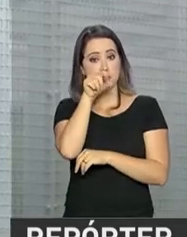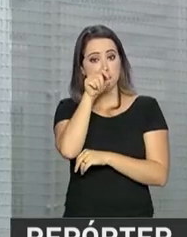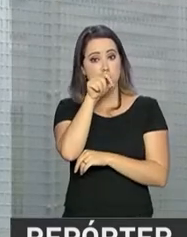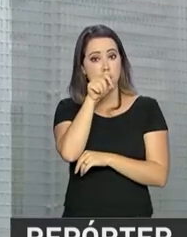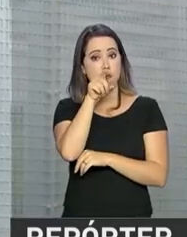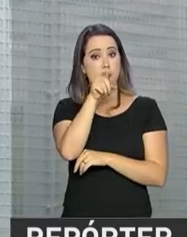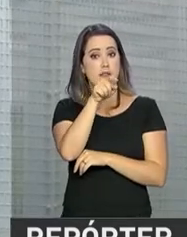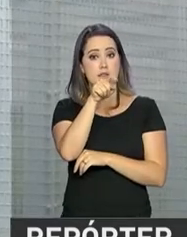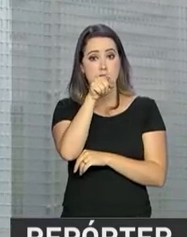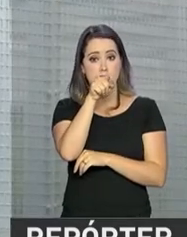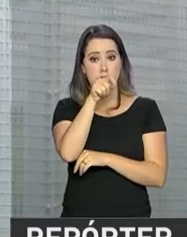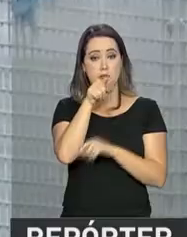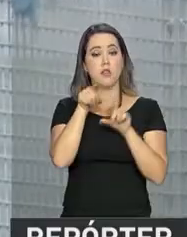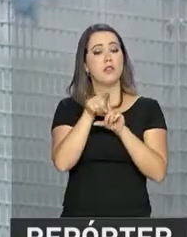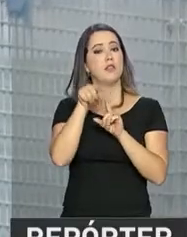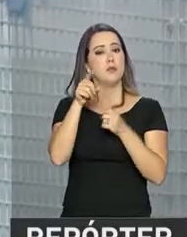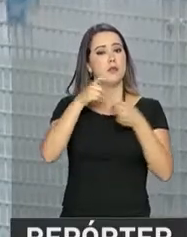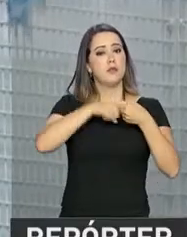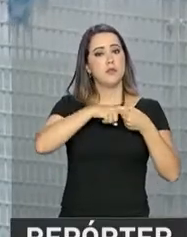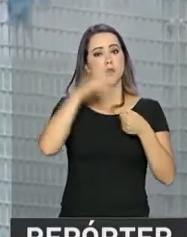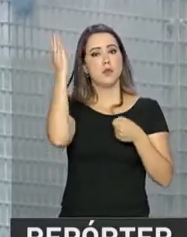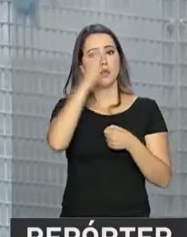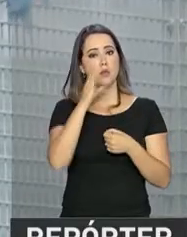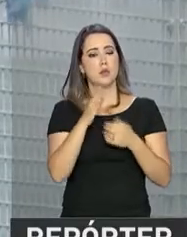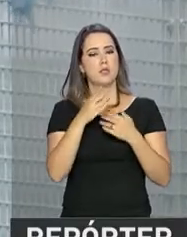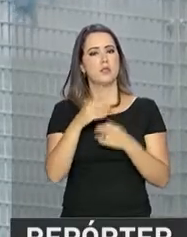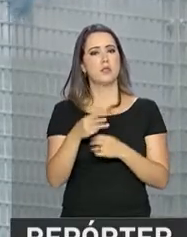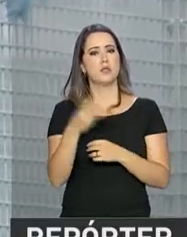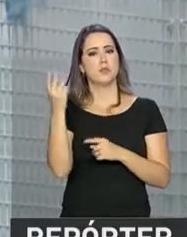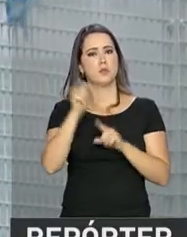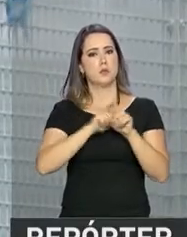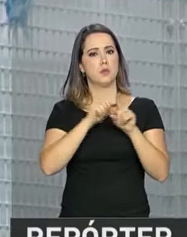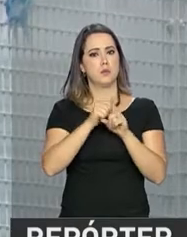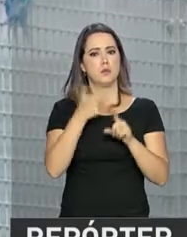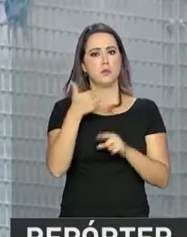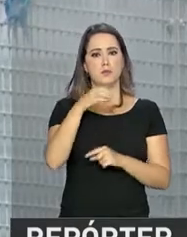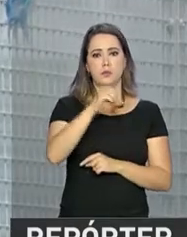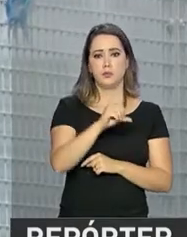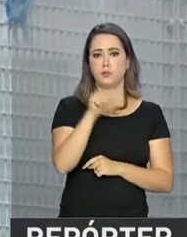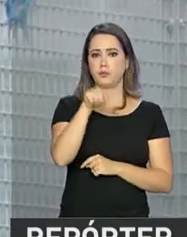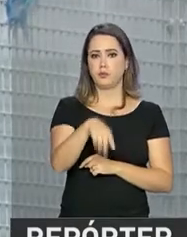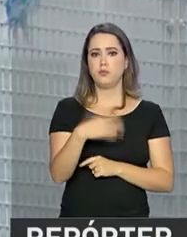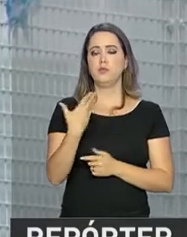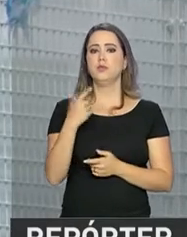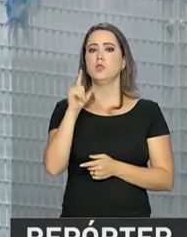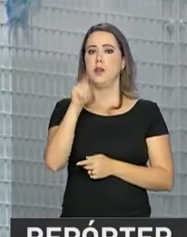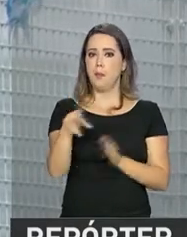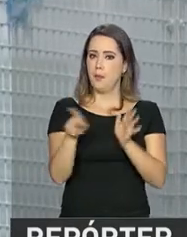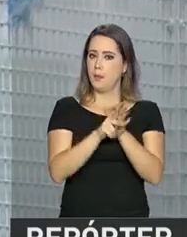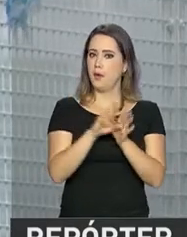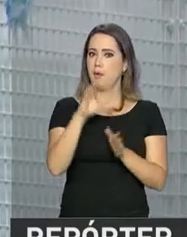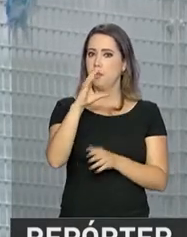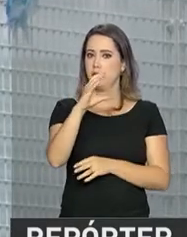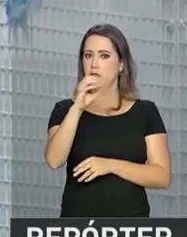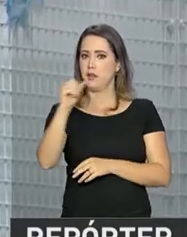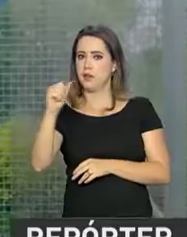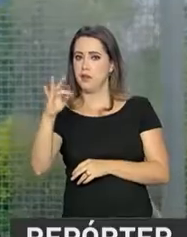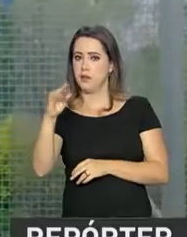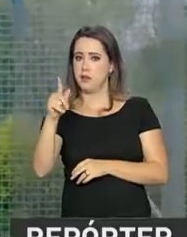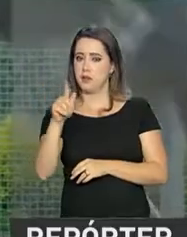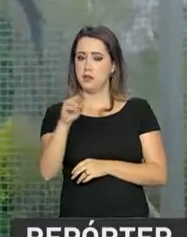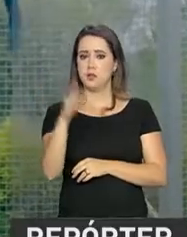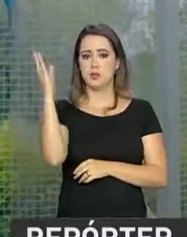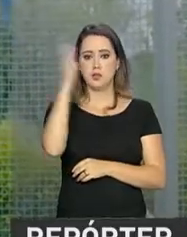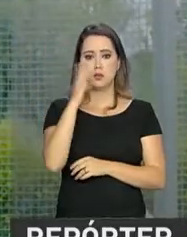país previsto para o primeiro trimestre de 2009 a arara azul é má vida cá tinga brasileira é considerada uma das